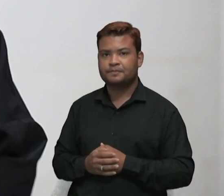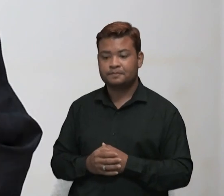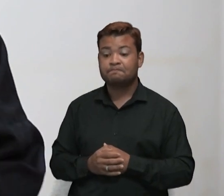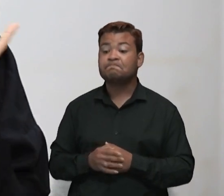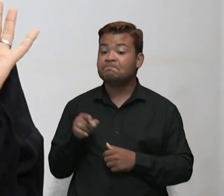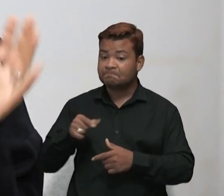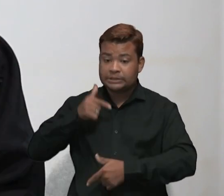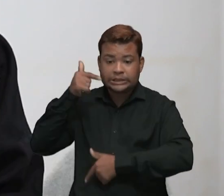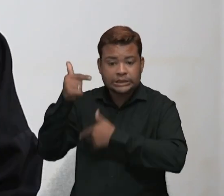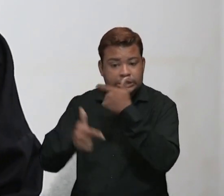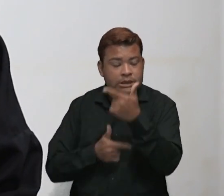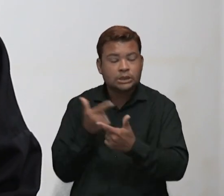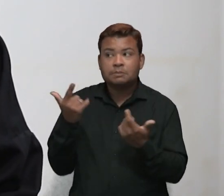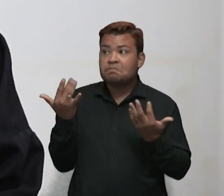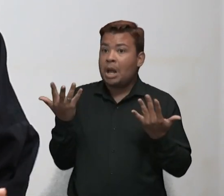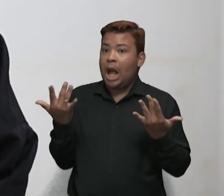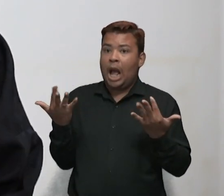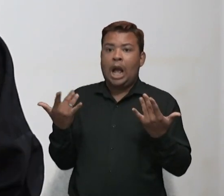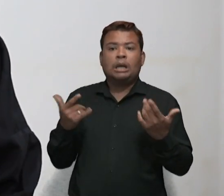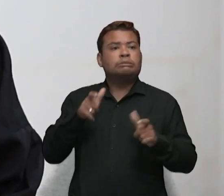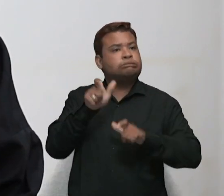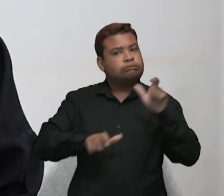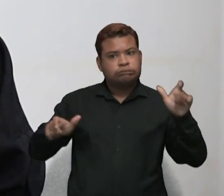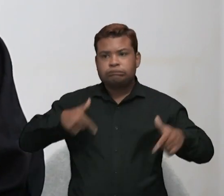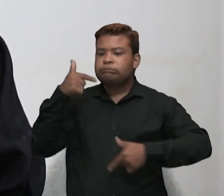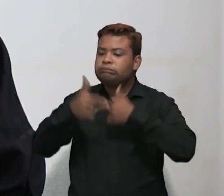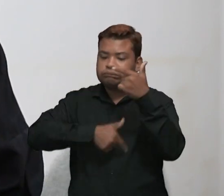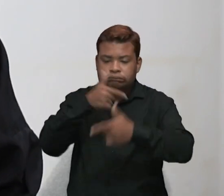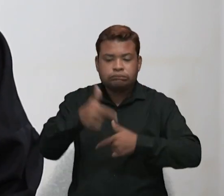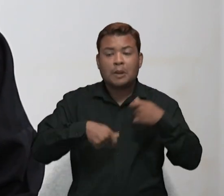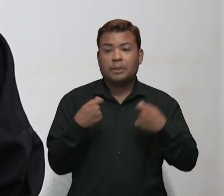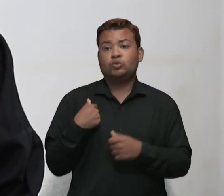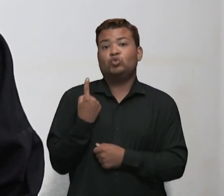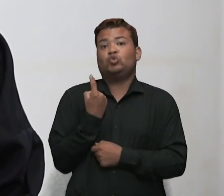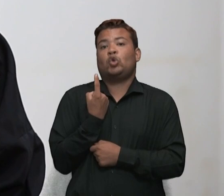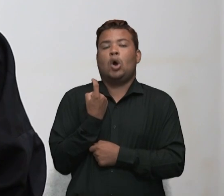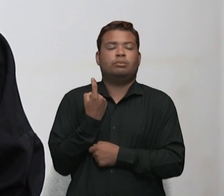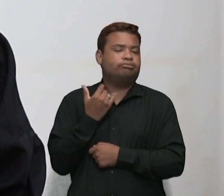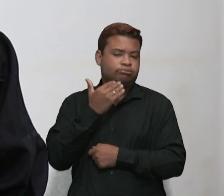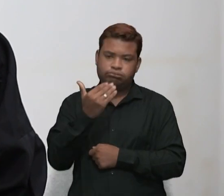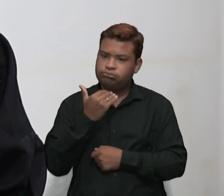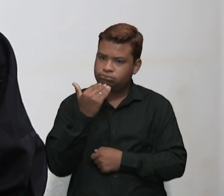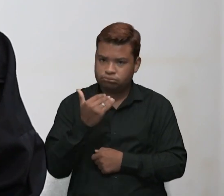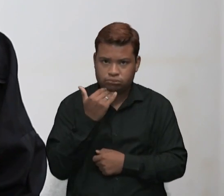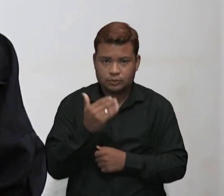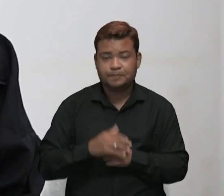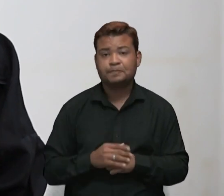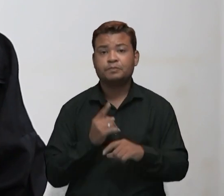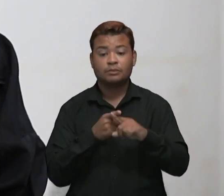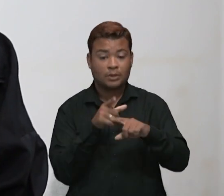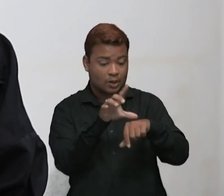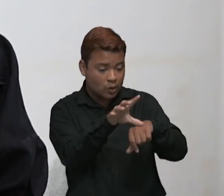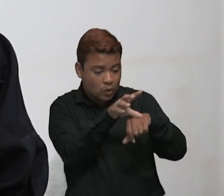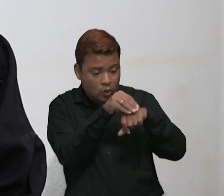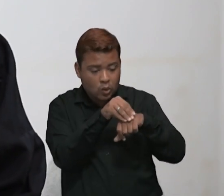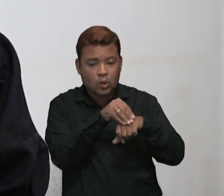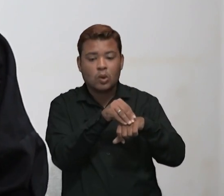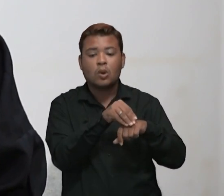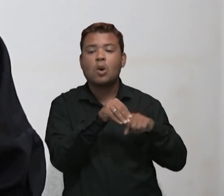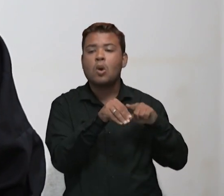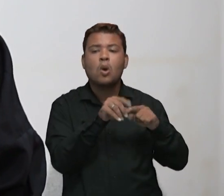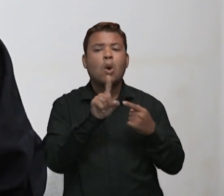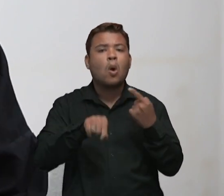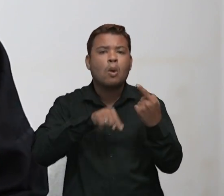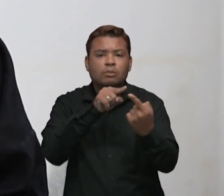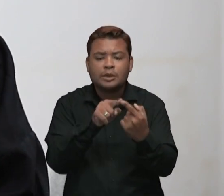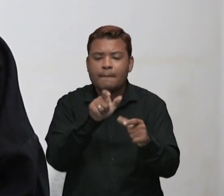trabalho de muitas mãos, né? Ninguém consegue nada sozinho. Como o conhecimento ele é feito para unir